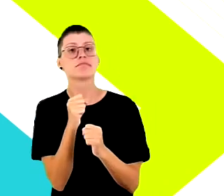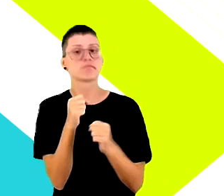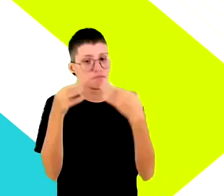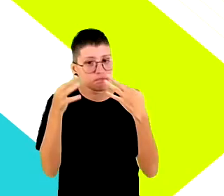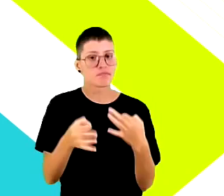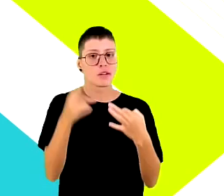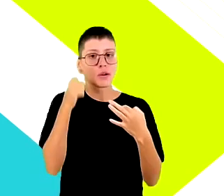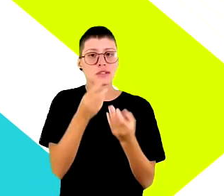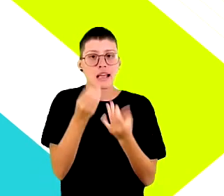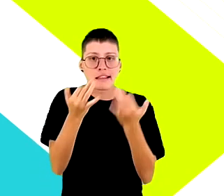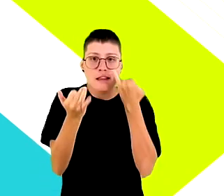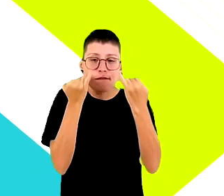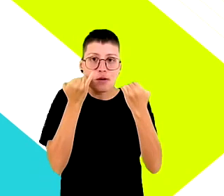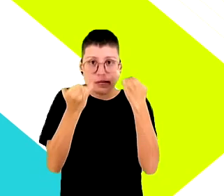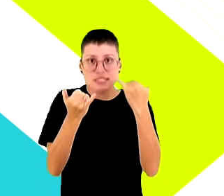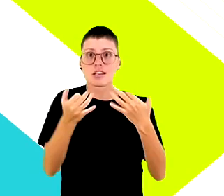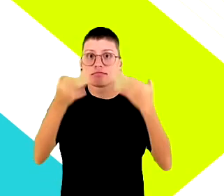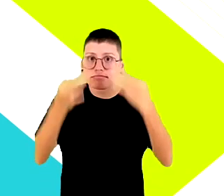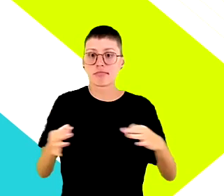informação em loco.